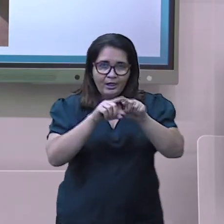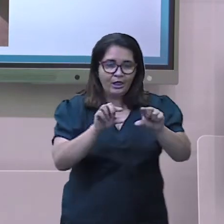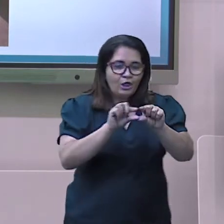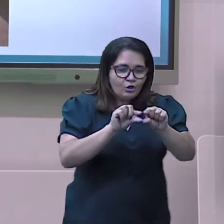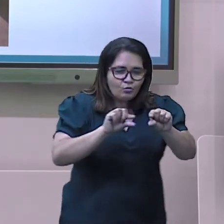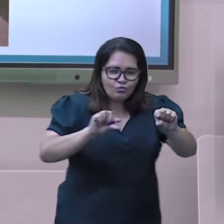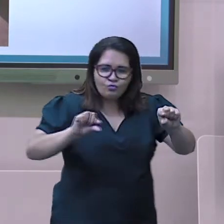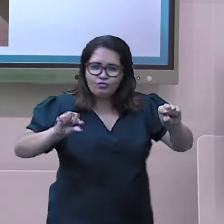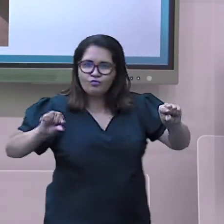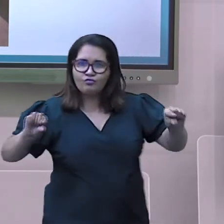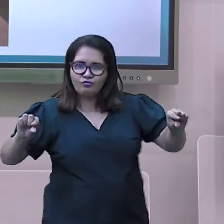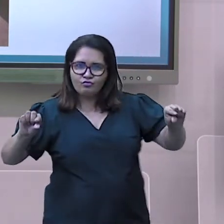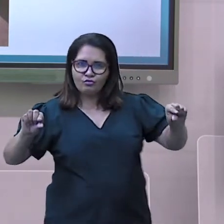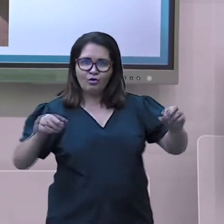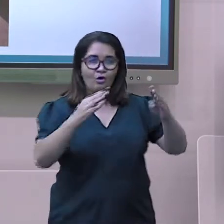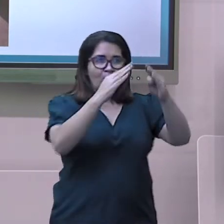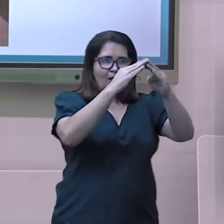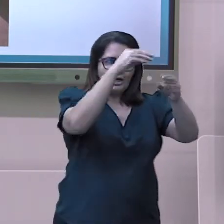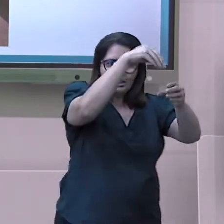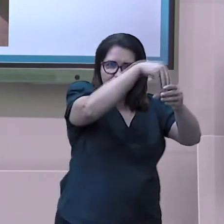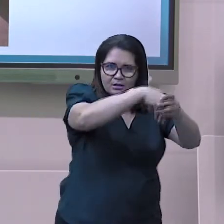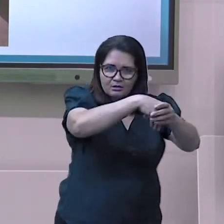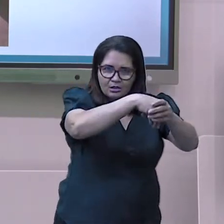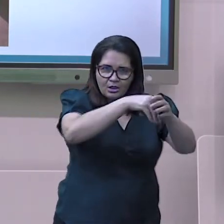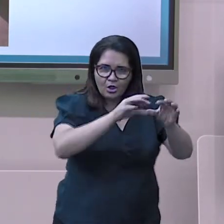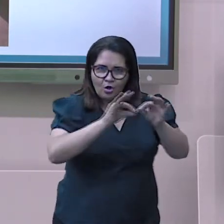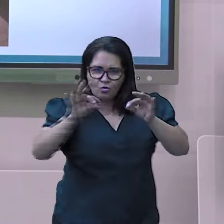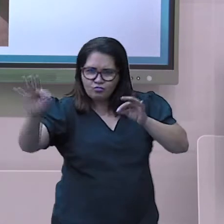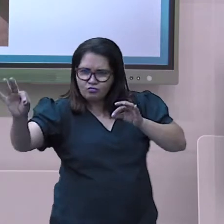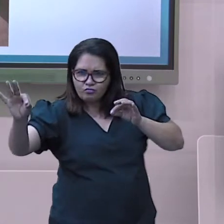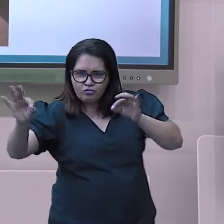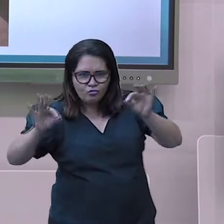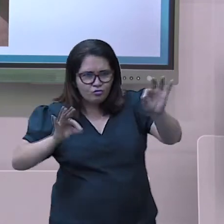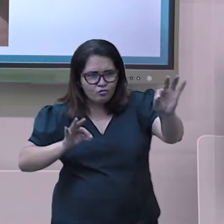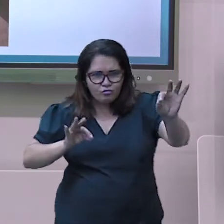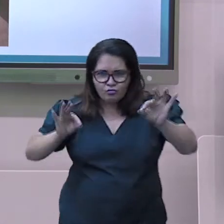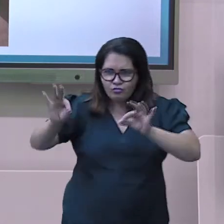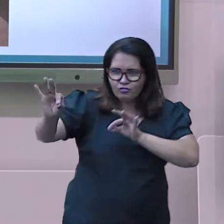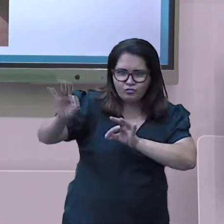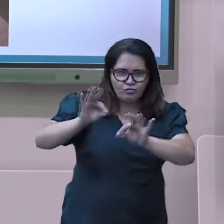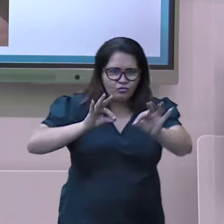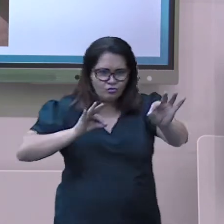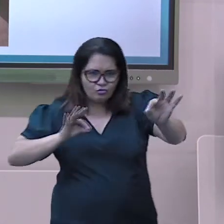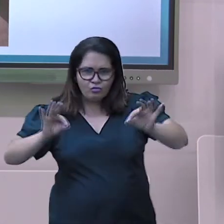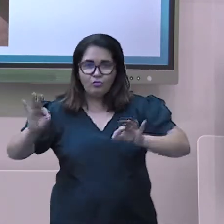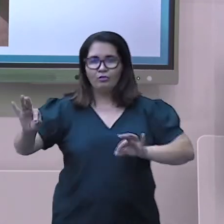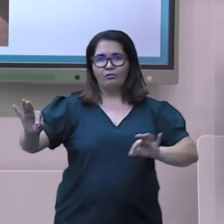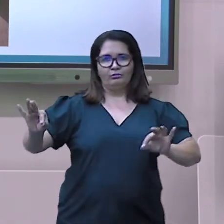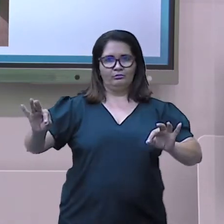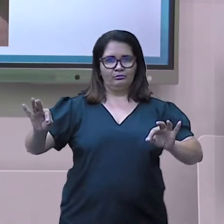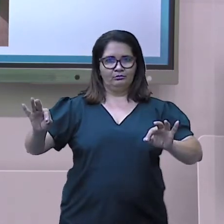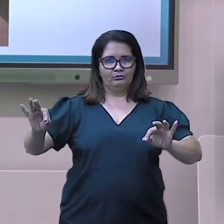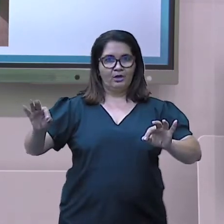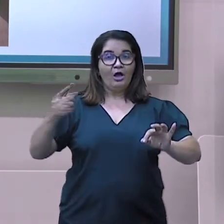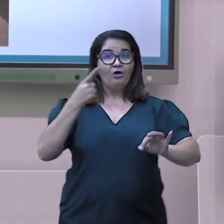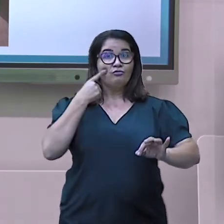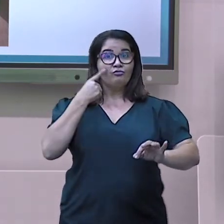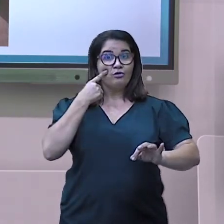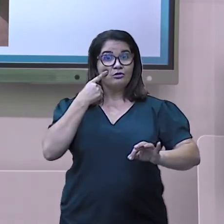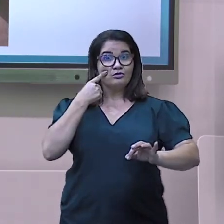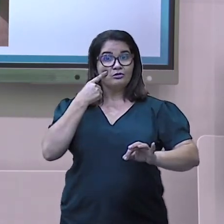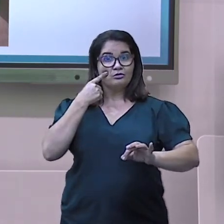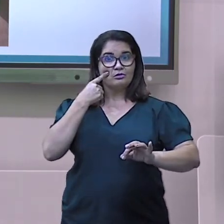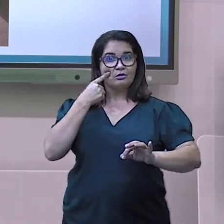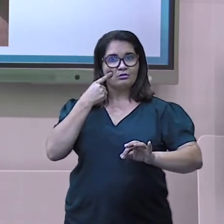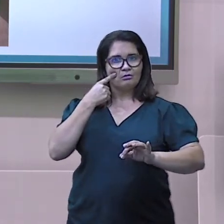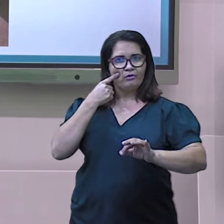que colocou esse fio ali? Então, fios atravessados na casa é um convite à queda. Mesmo que seja você